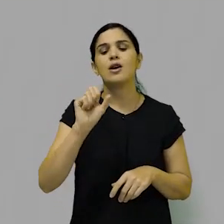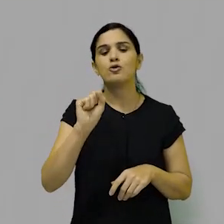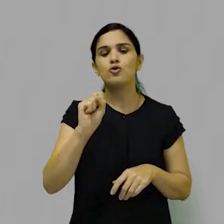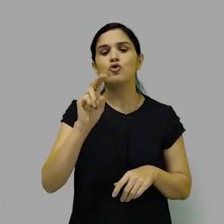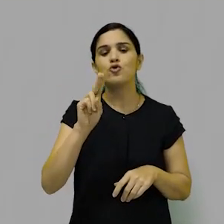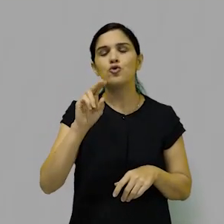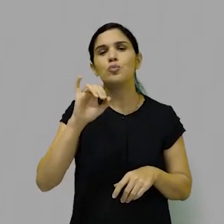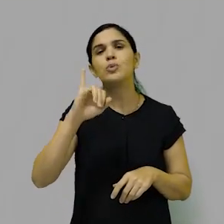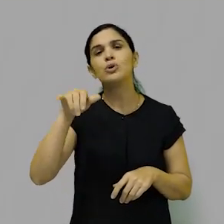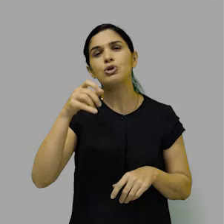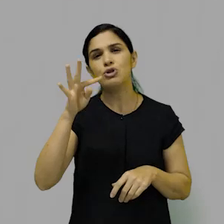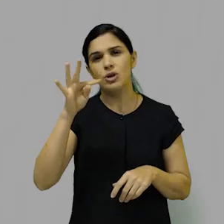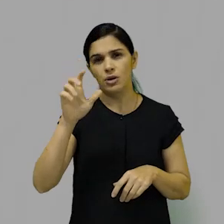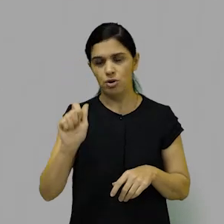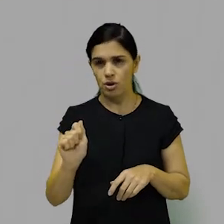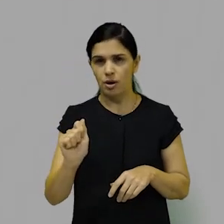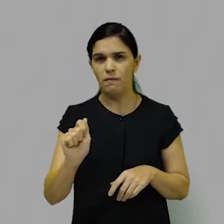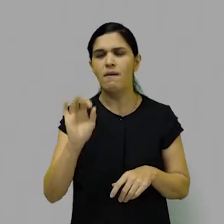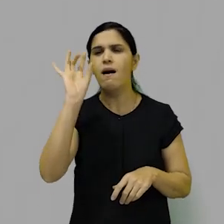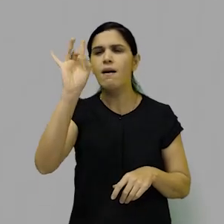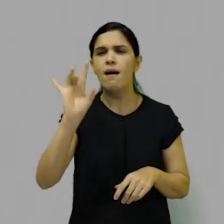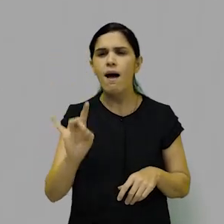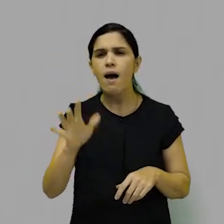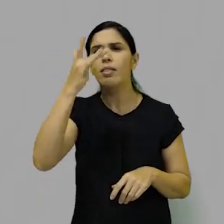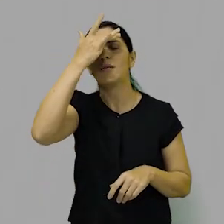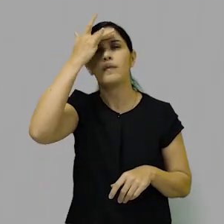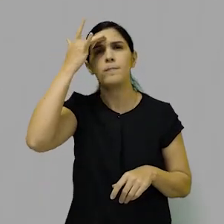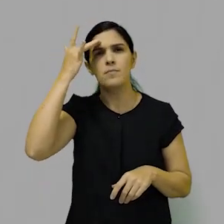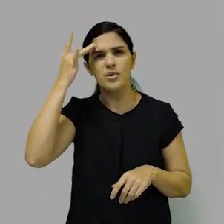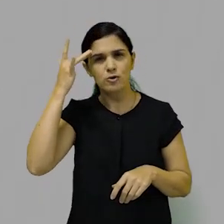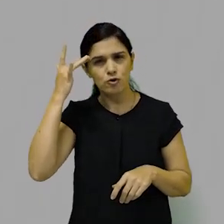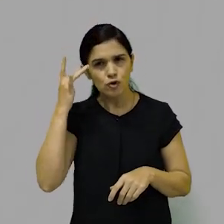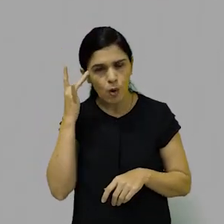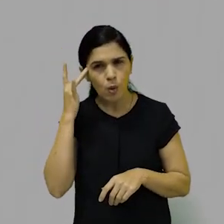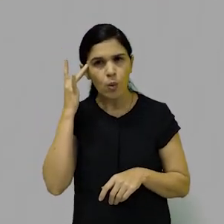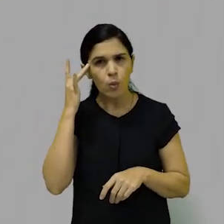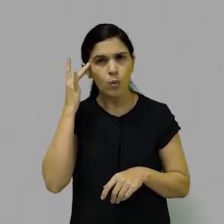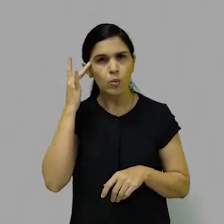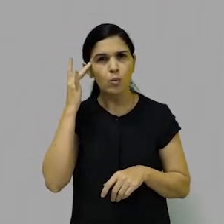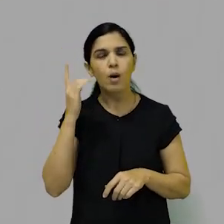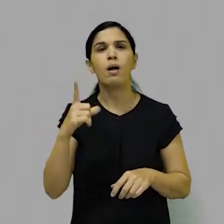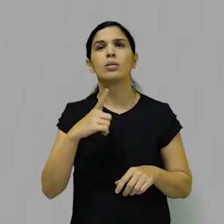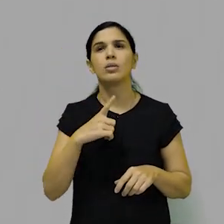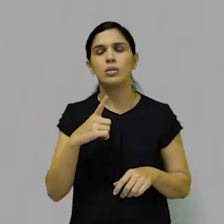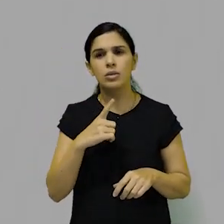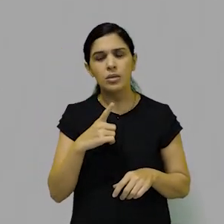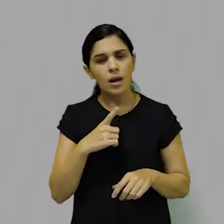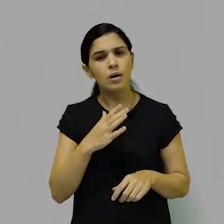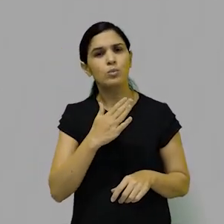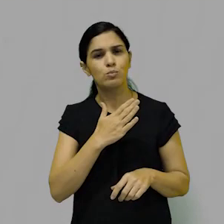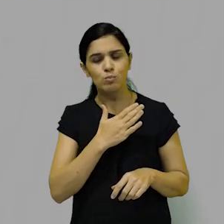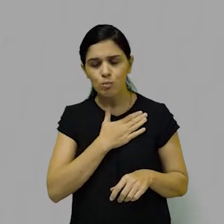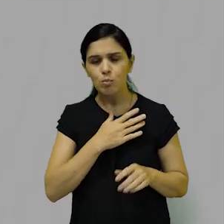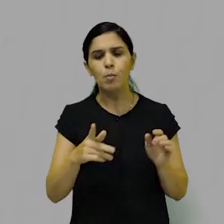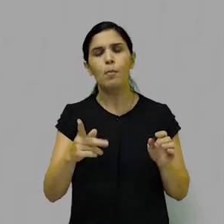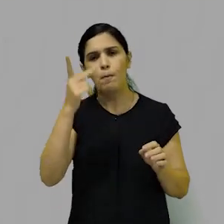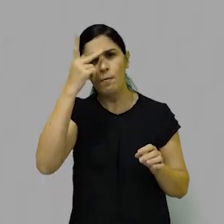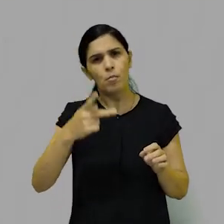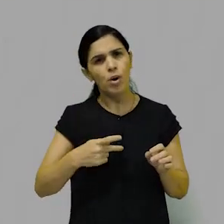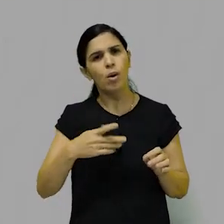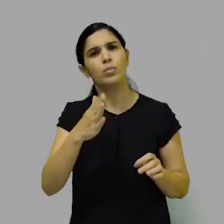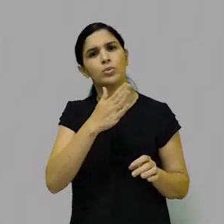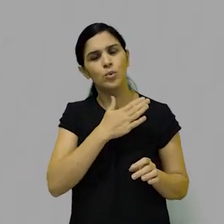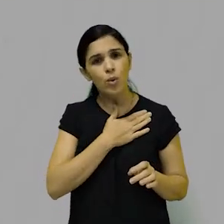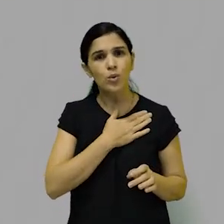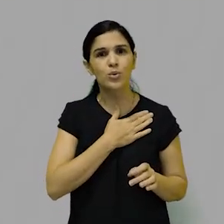indivíduo tem o seu gosto. O que é belo para mim pode não ser belo para você. O que é belo